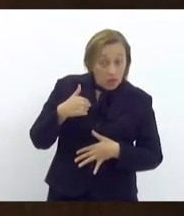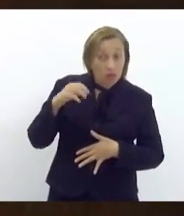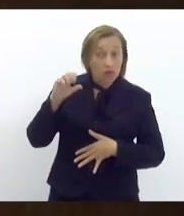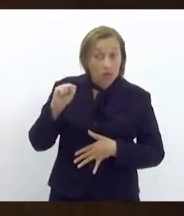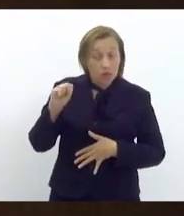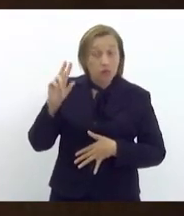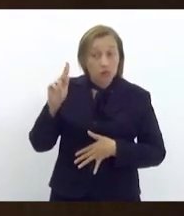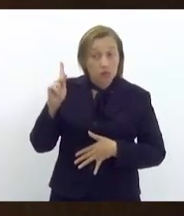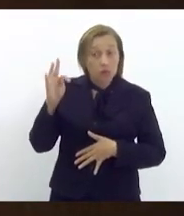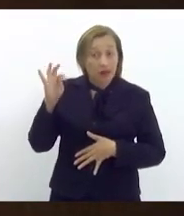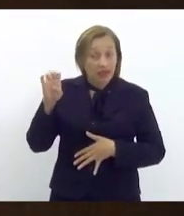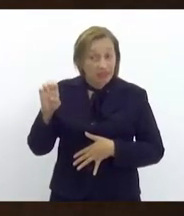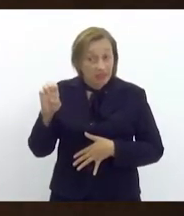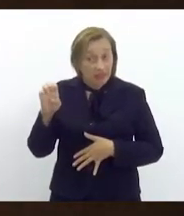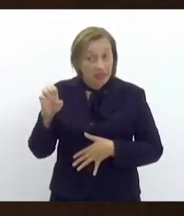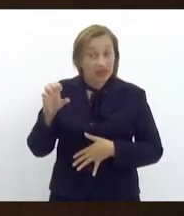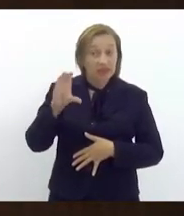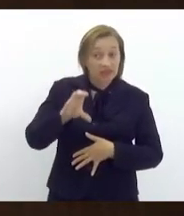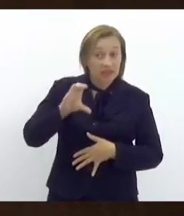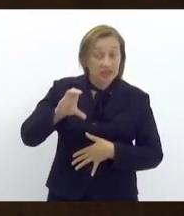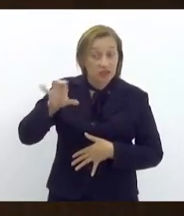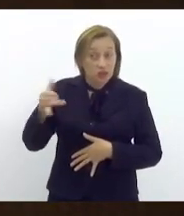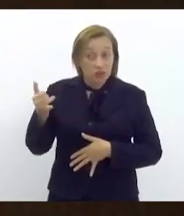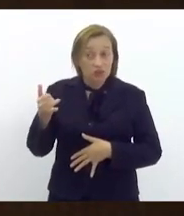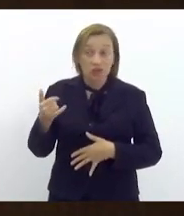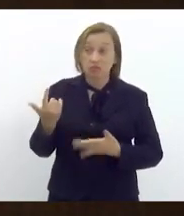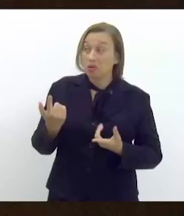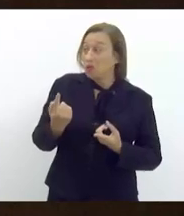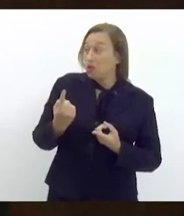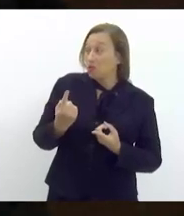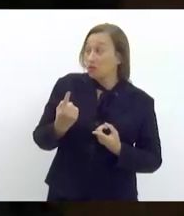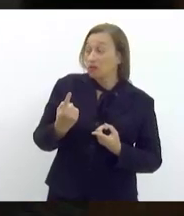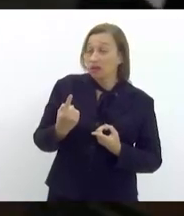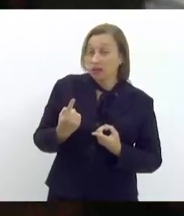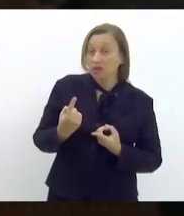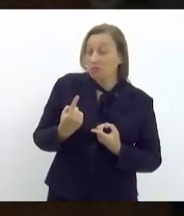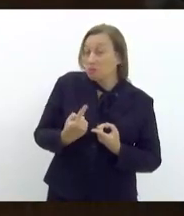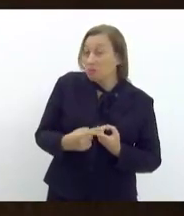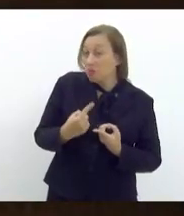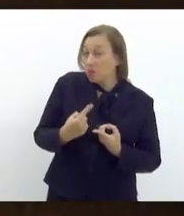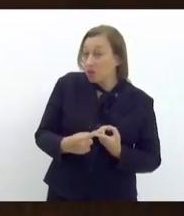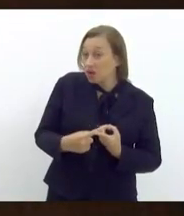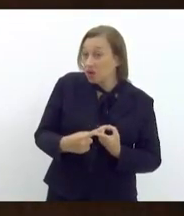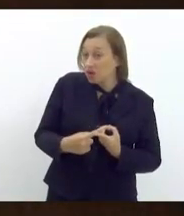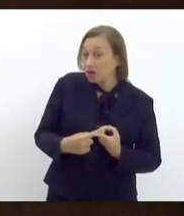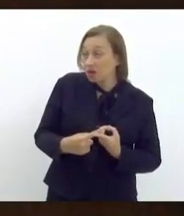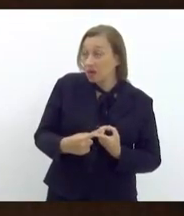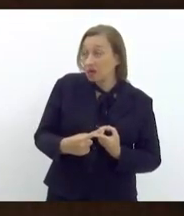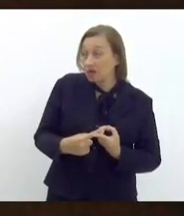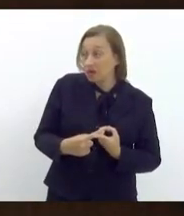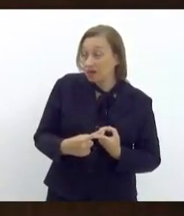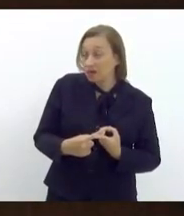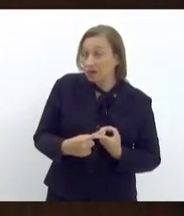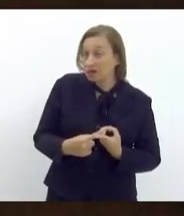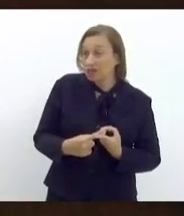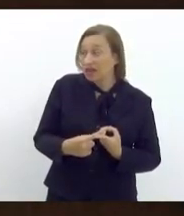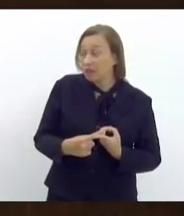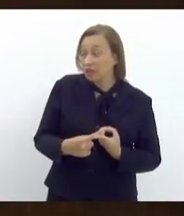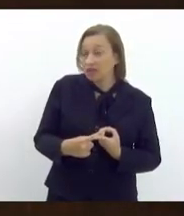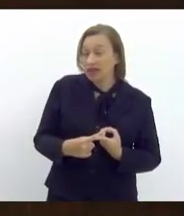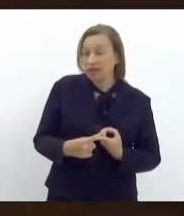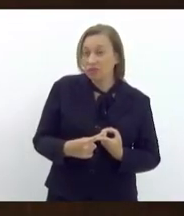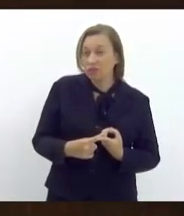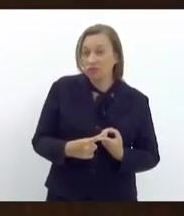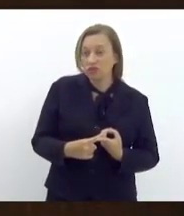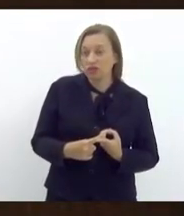porque exigir das instituições bancárias reguladas pelo